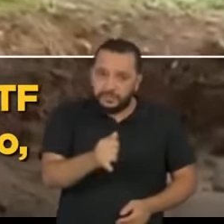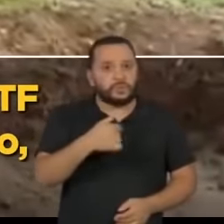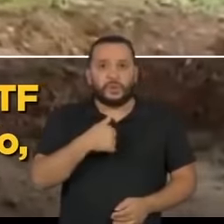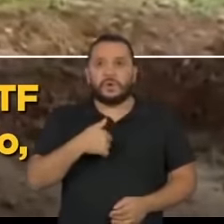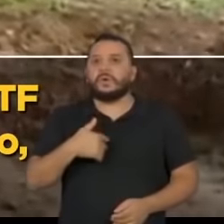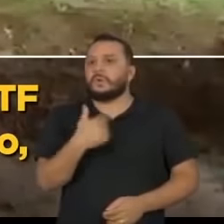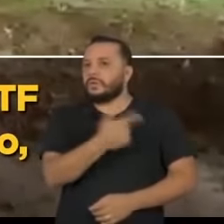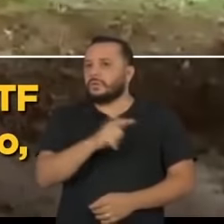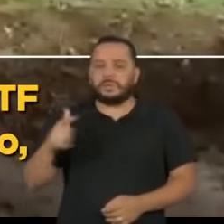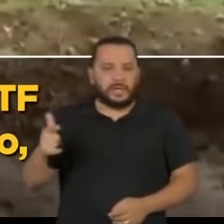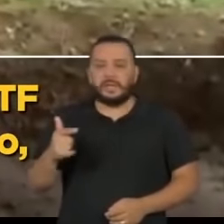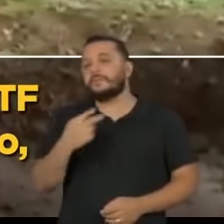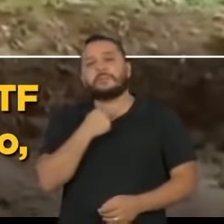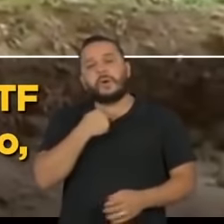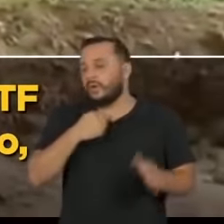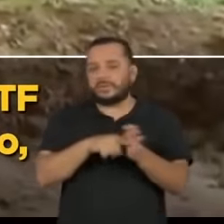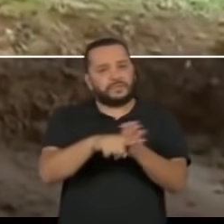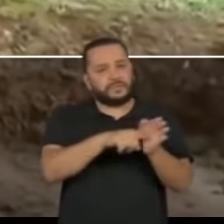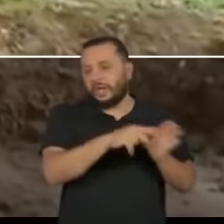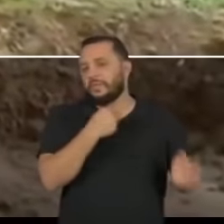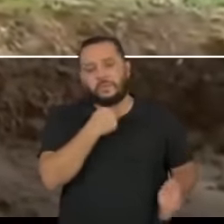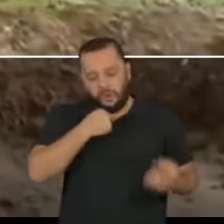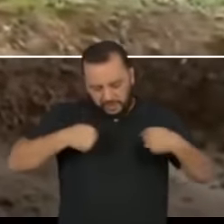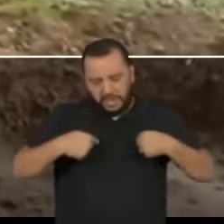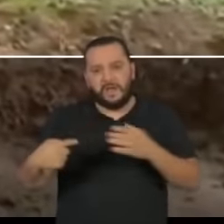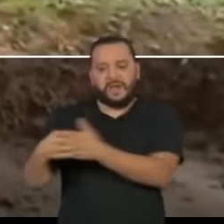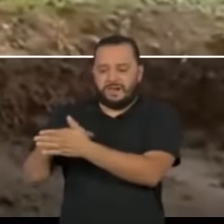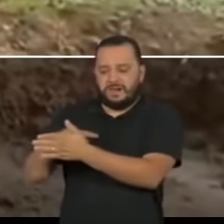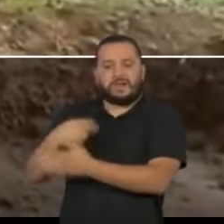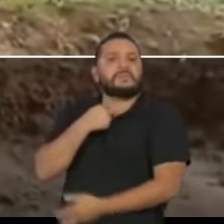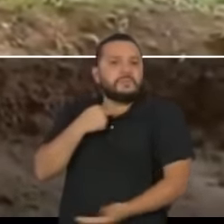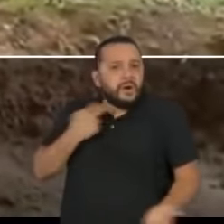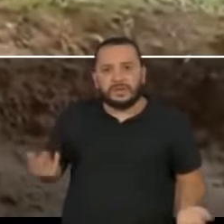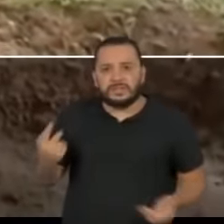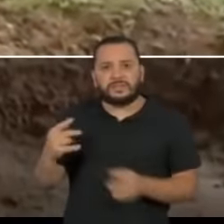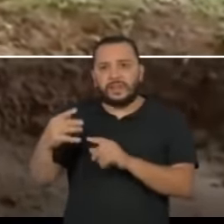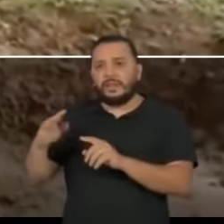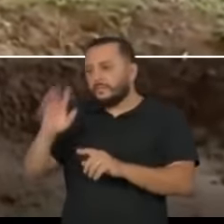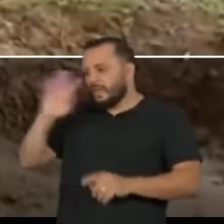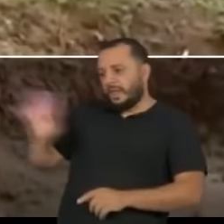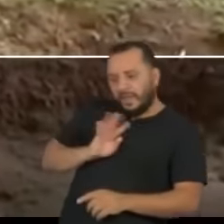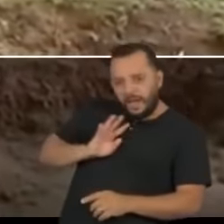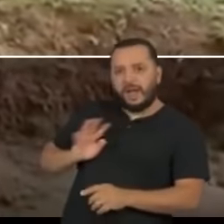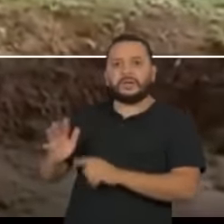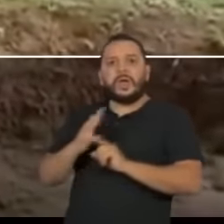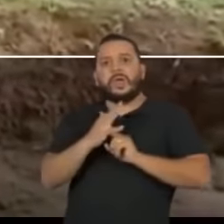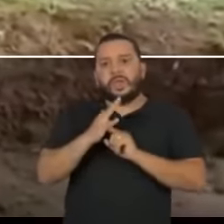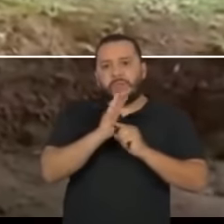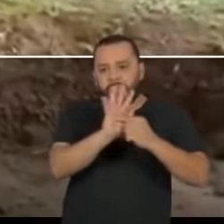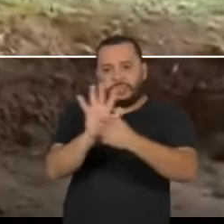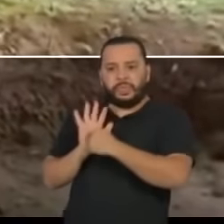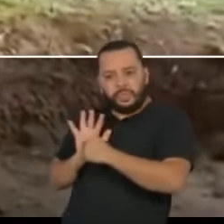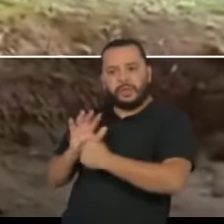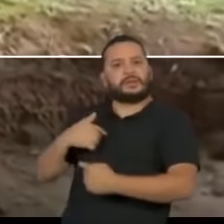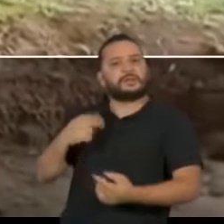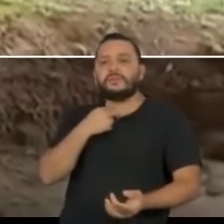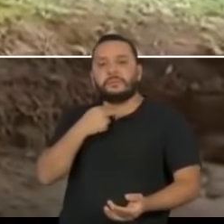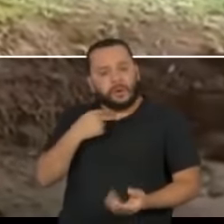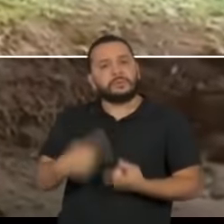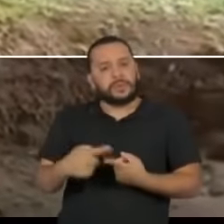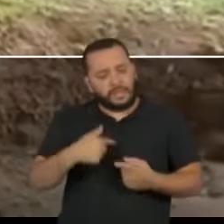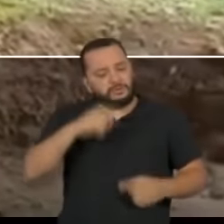não posso ser investigado, muito menos denunciado para minha reportagem, porque é uma violação do